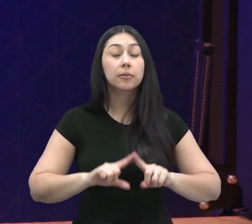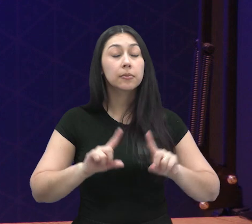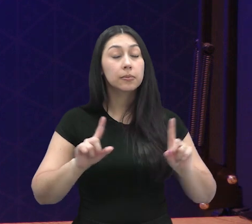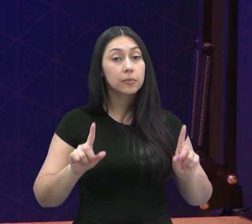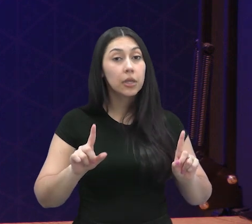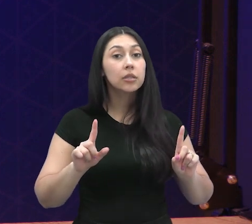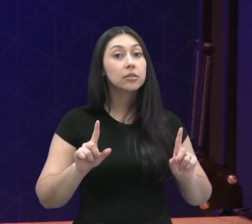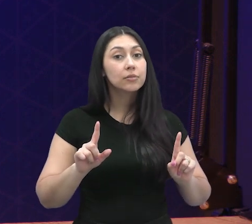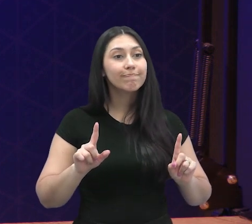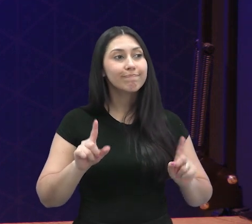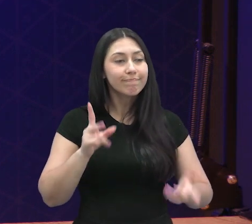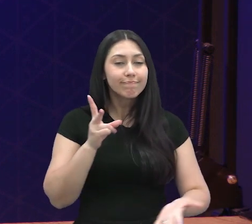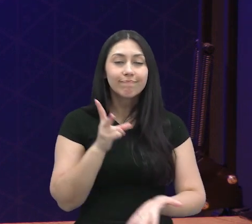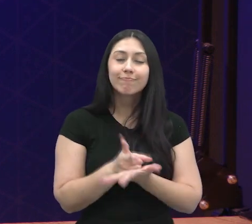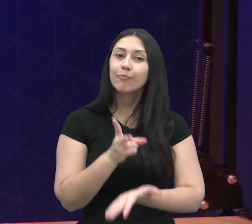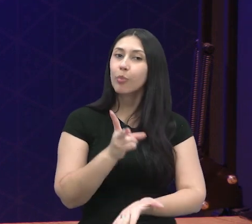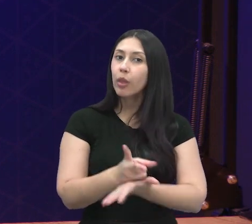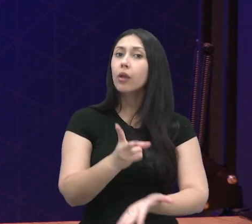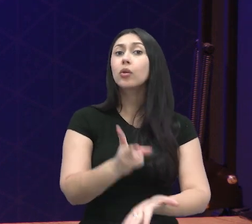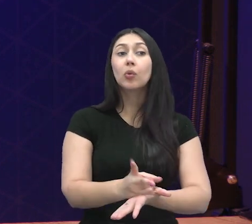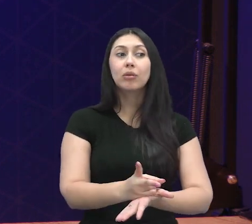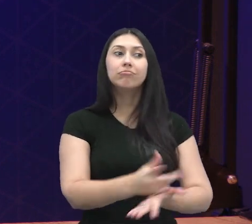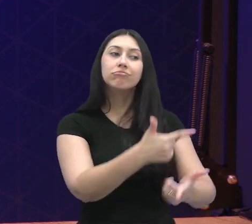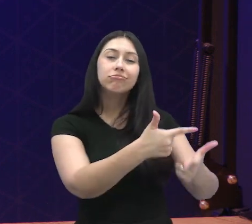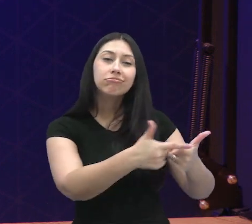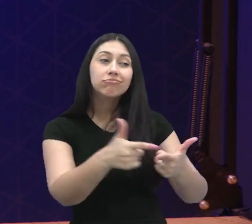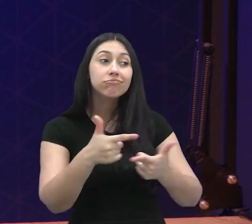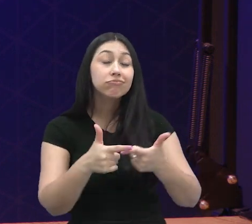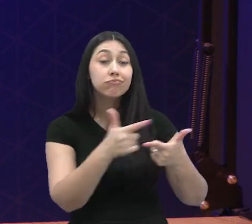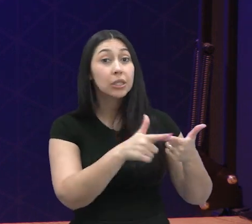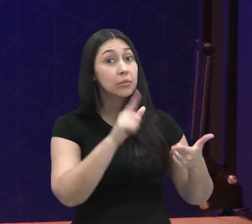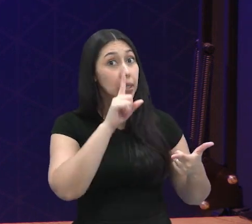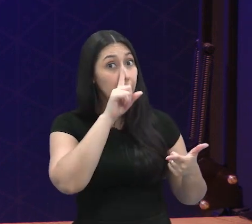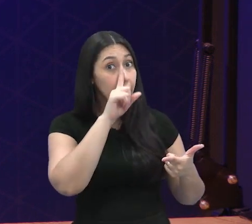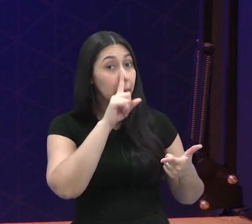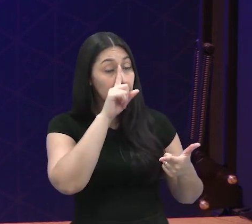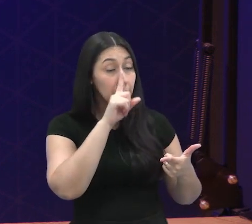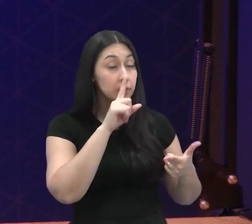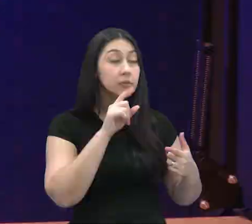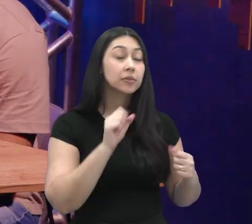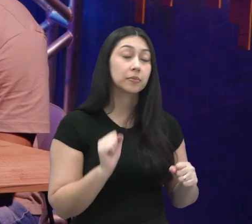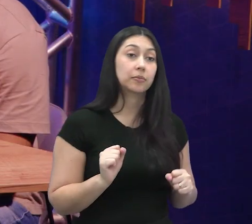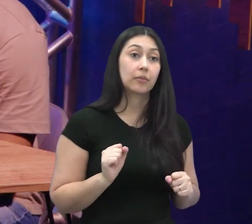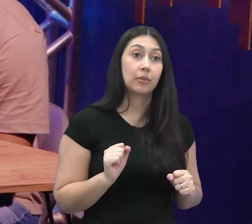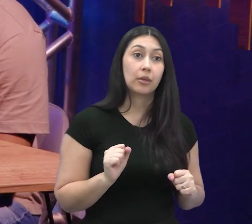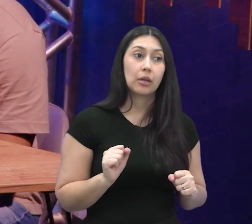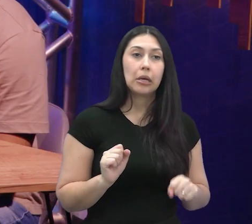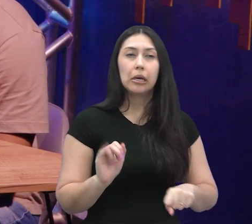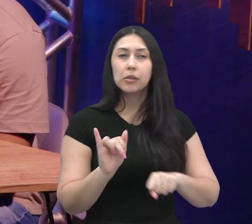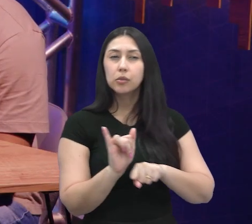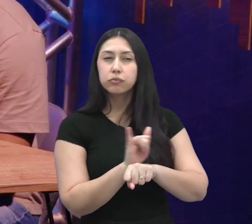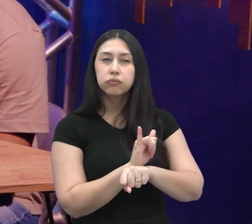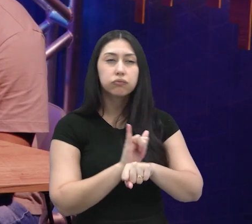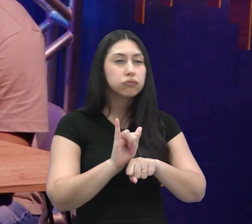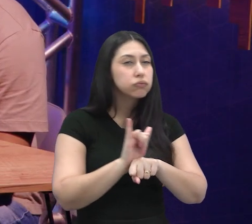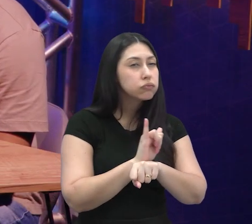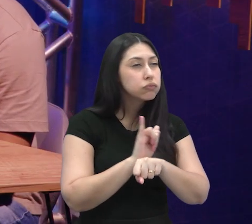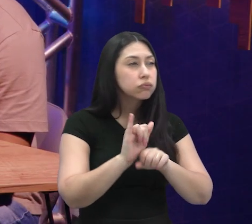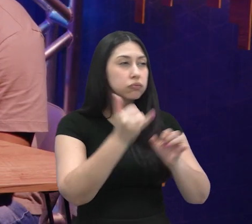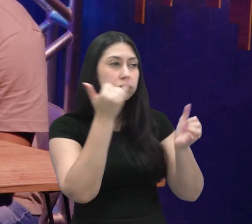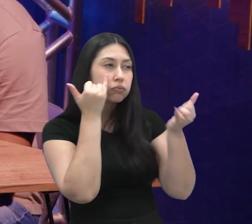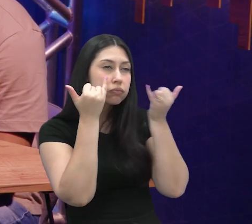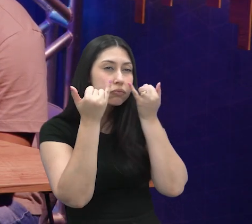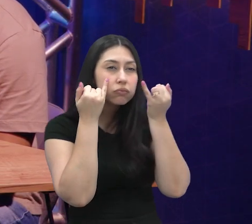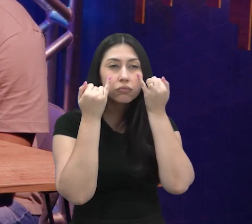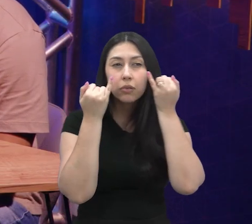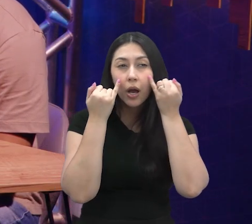a gente continua tendo situações de perigo na nossa sociedade. E a forma com que a gente